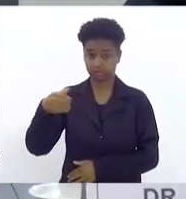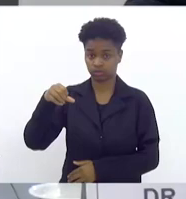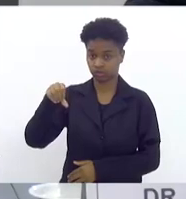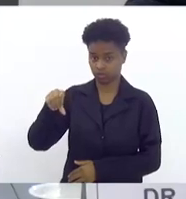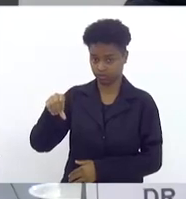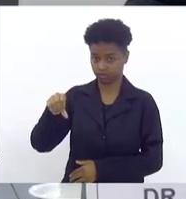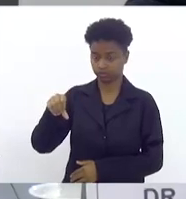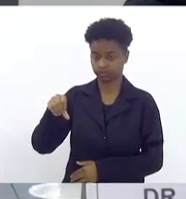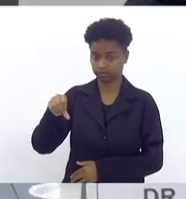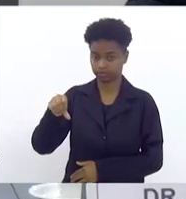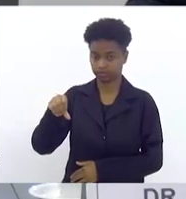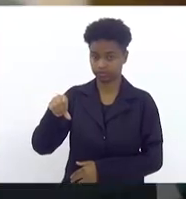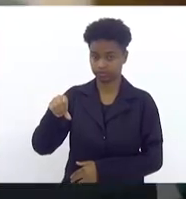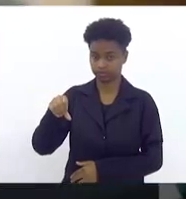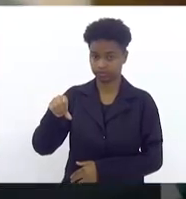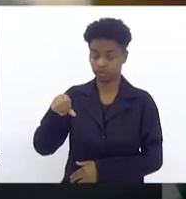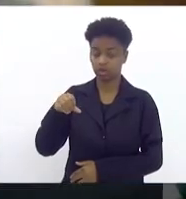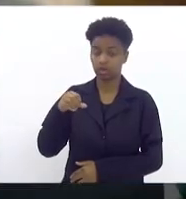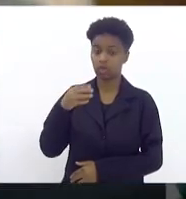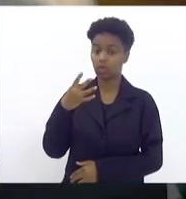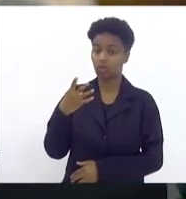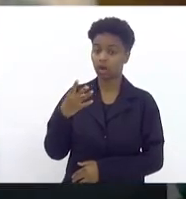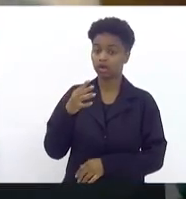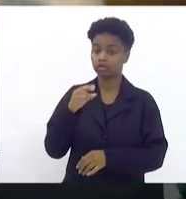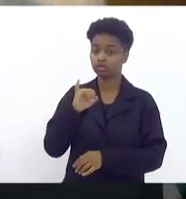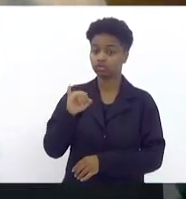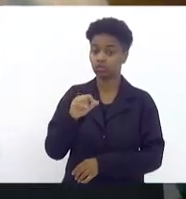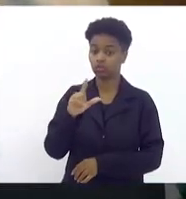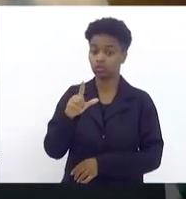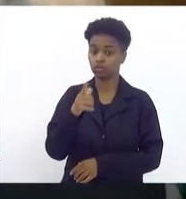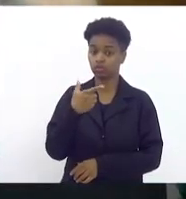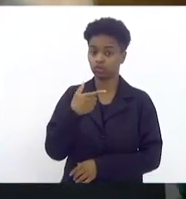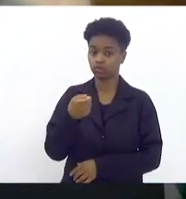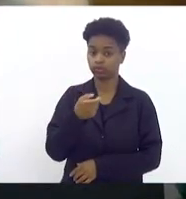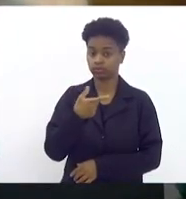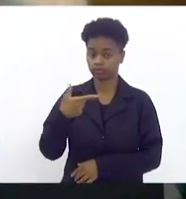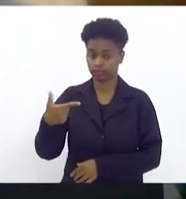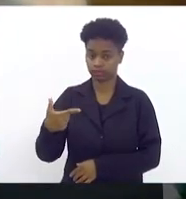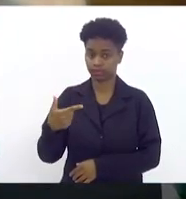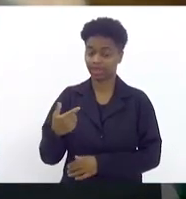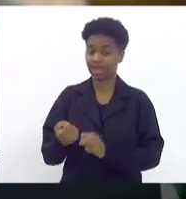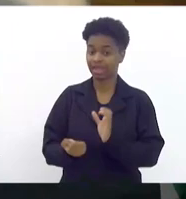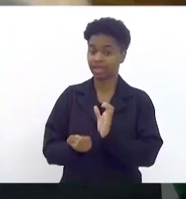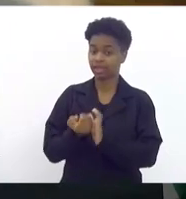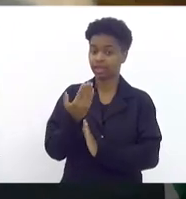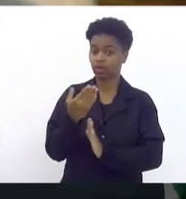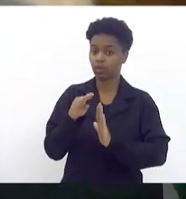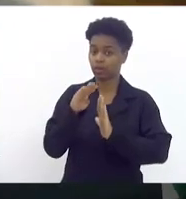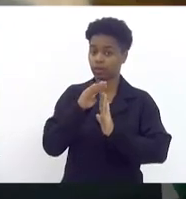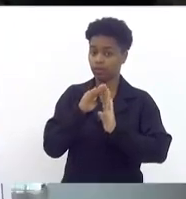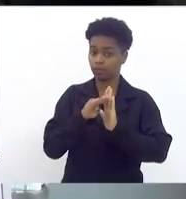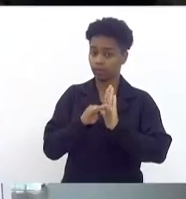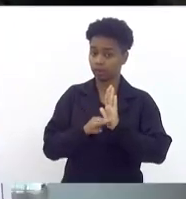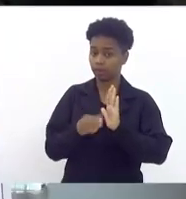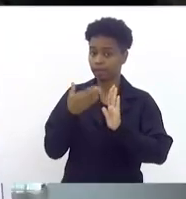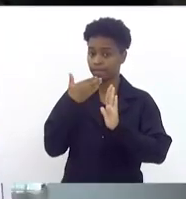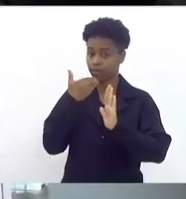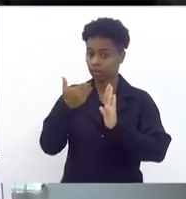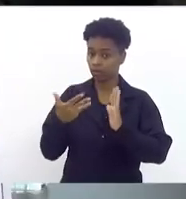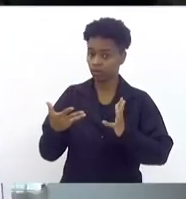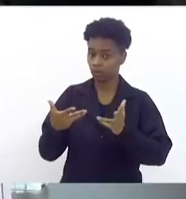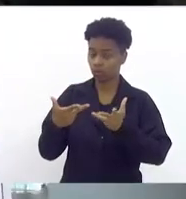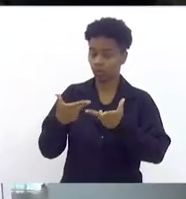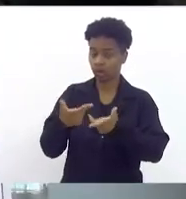9.779, de 4 de julho de 22, instituiu o programa de melhoria na qualidade